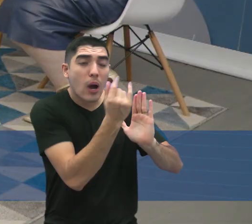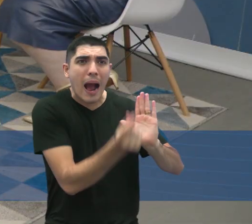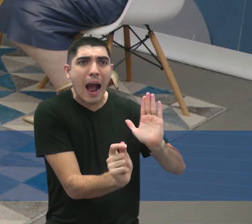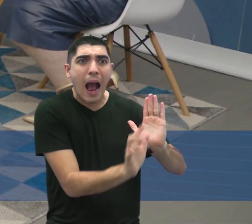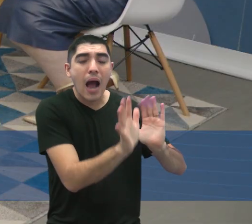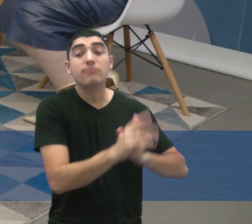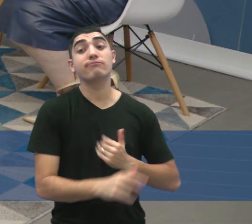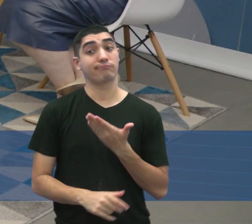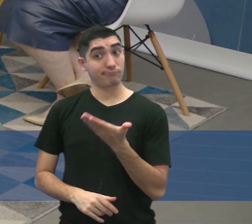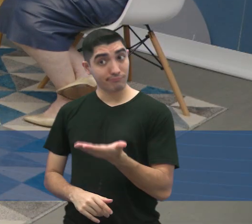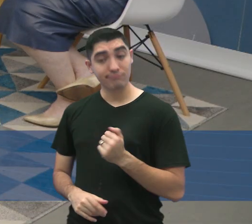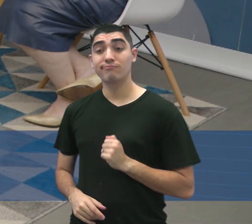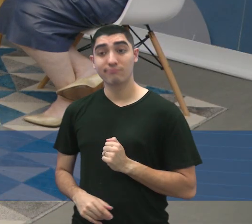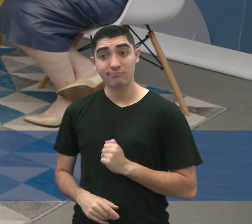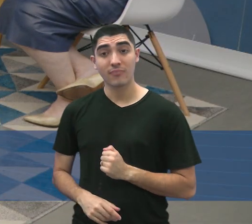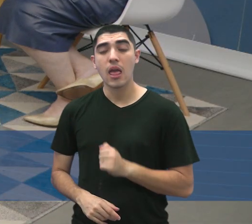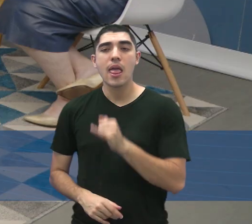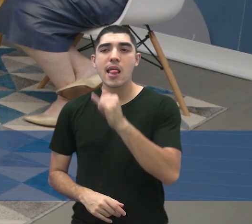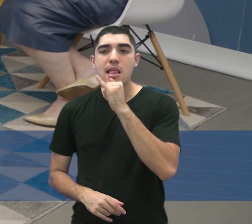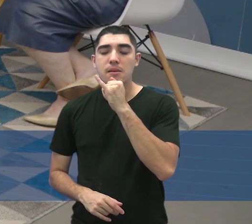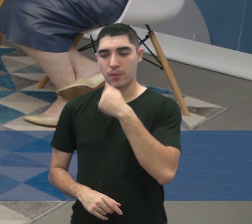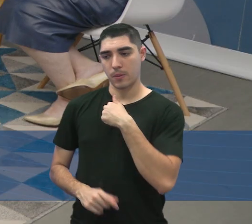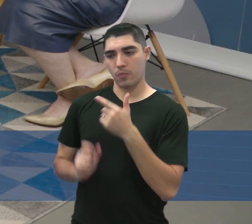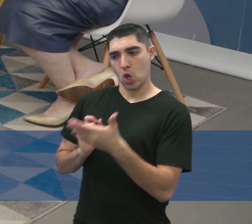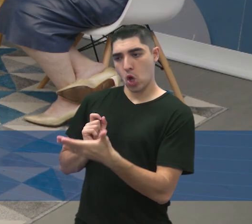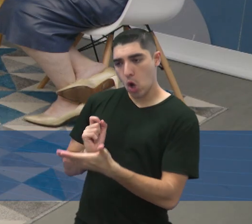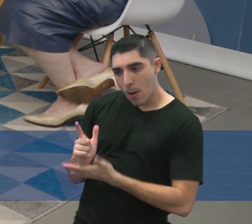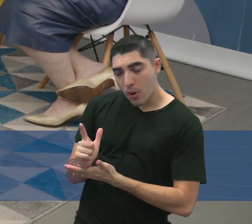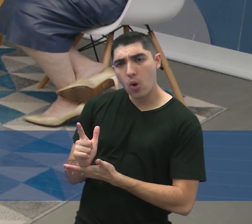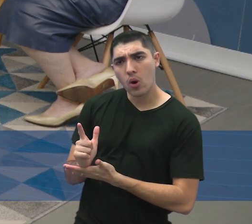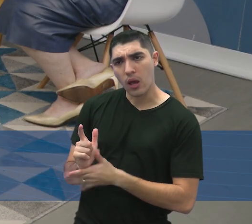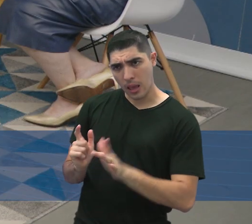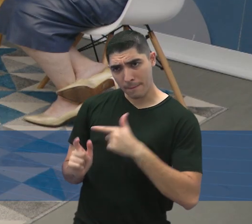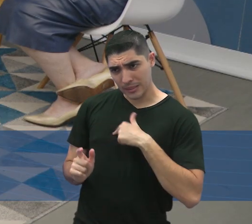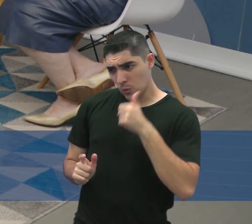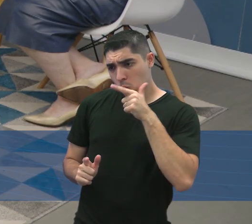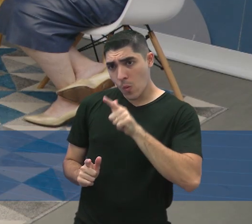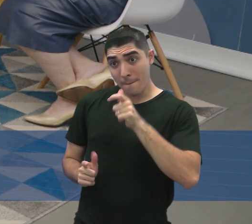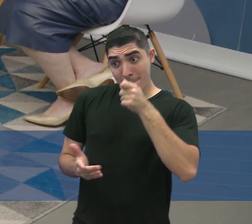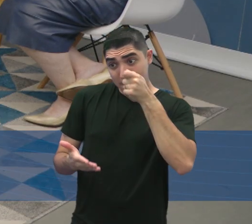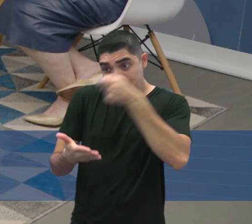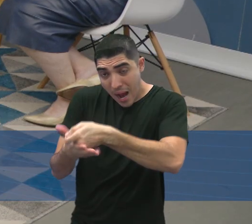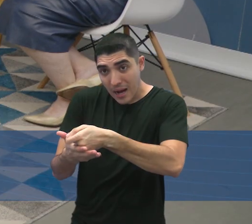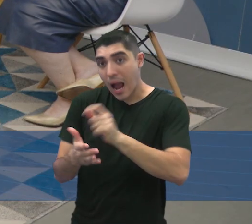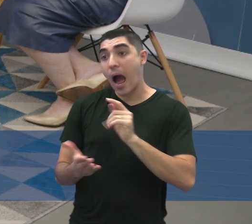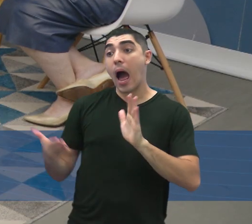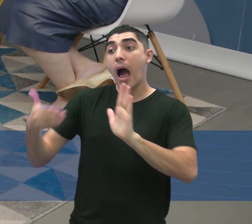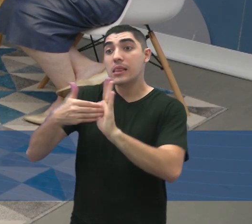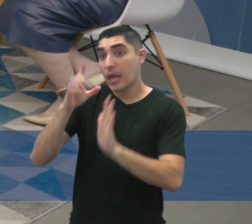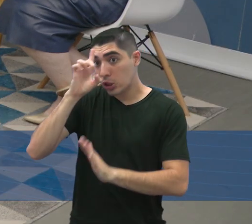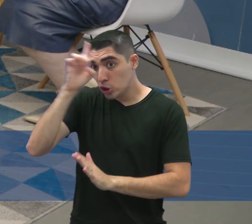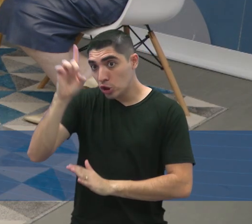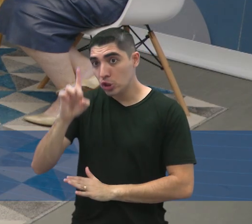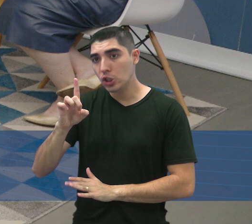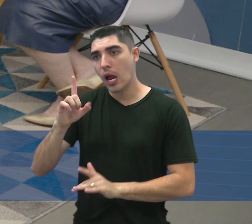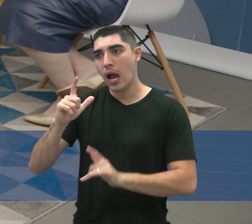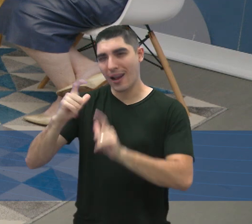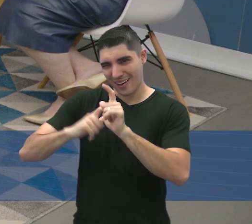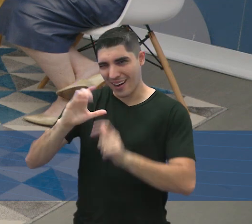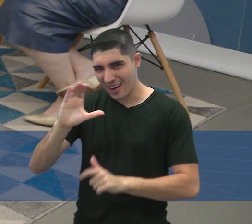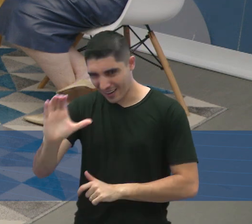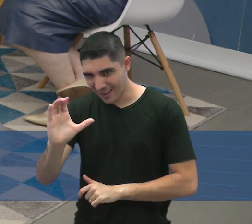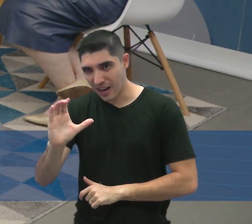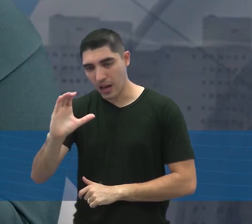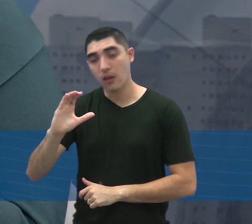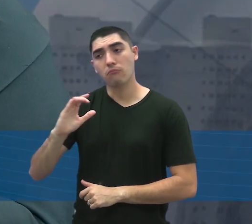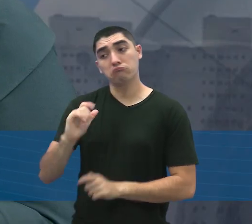eu compro para pagar, né, Rafa, eu comprei e eu consigo pagar na data da parcela, eu posso estar fazendo algo